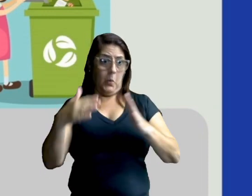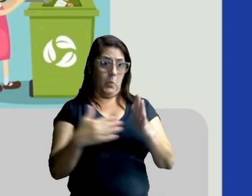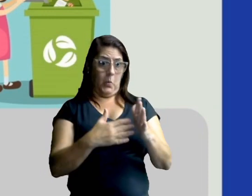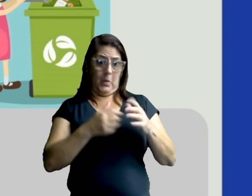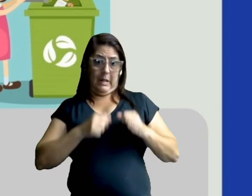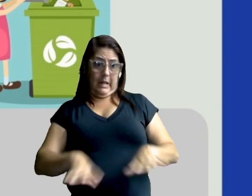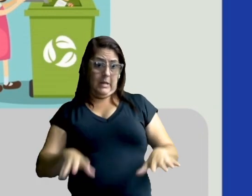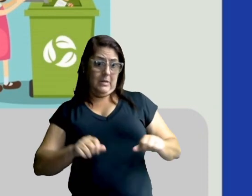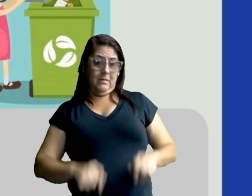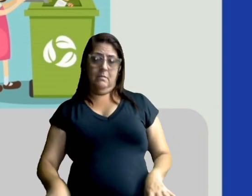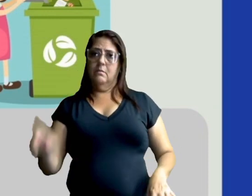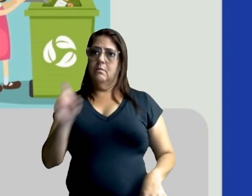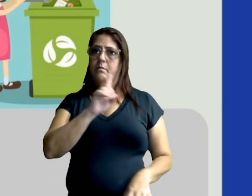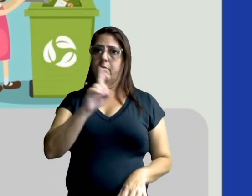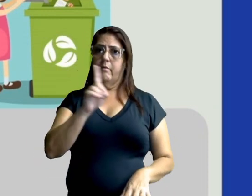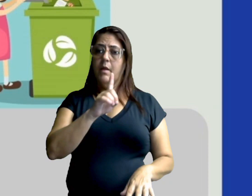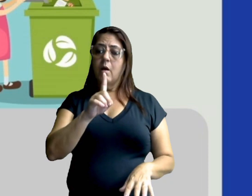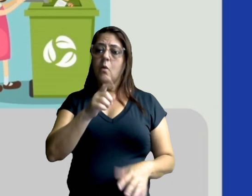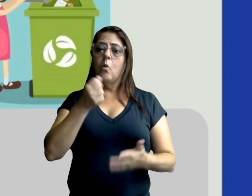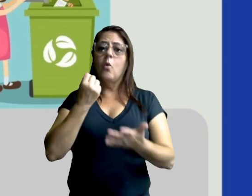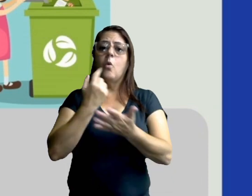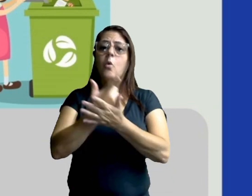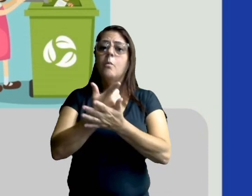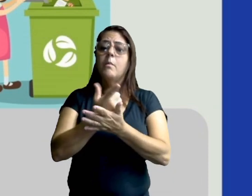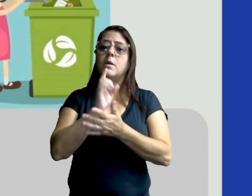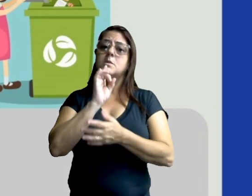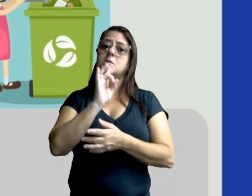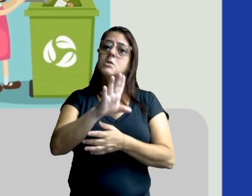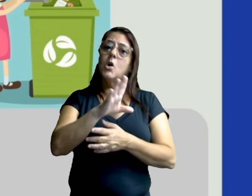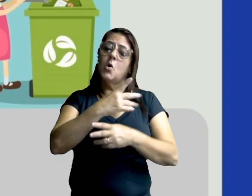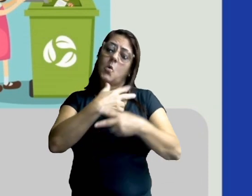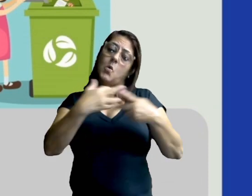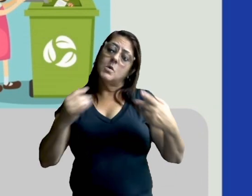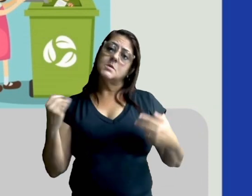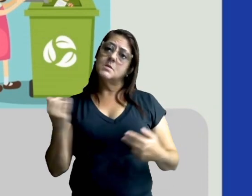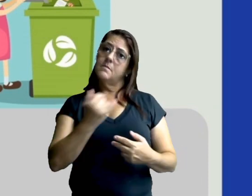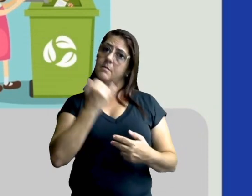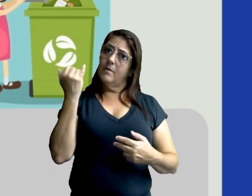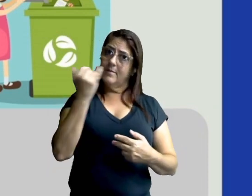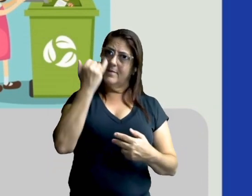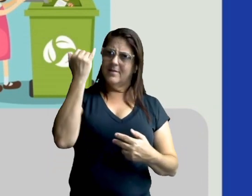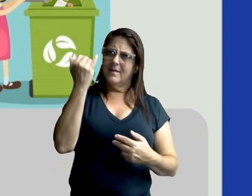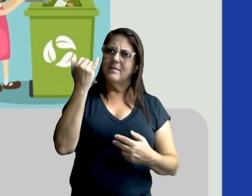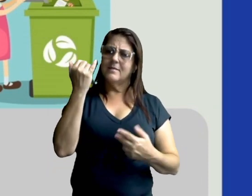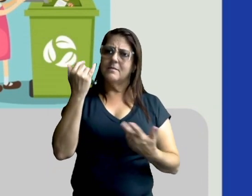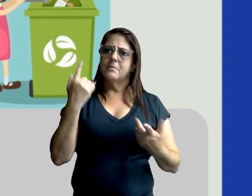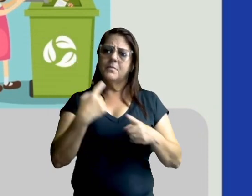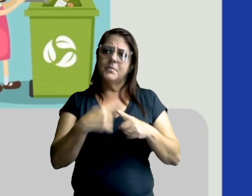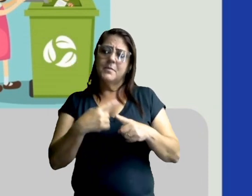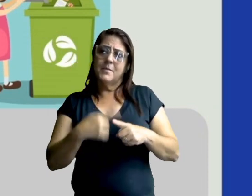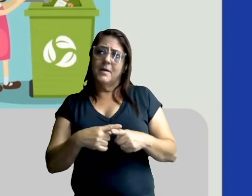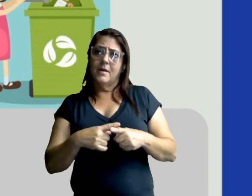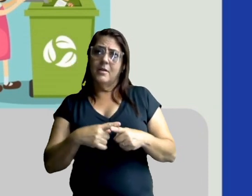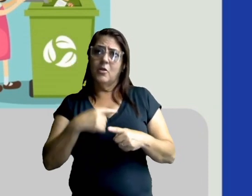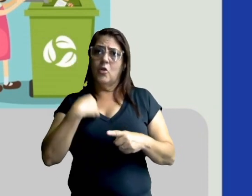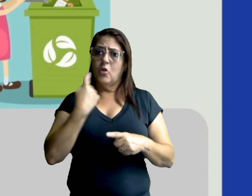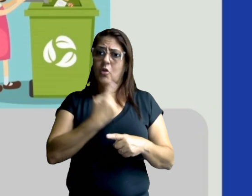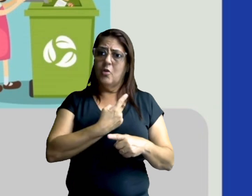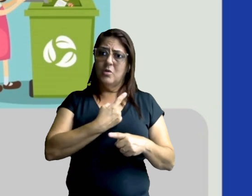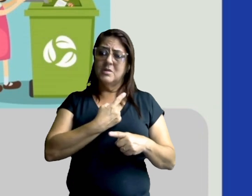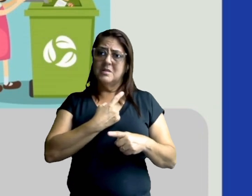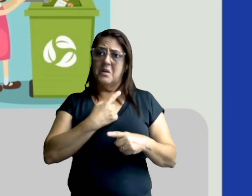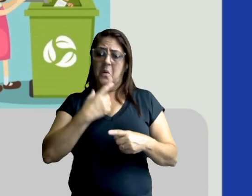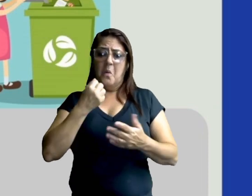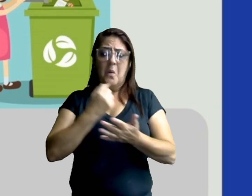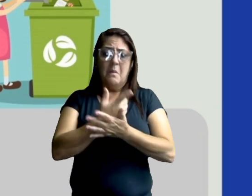comprar tanta coisa que a gente não utiliza. Porque quando a gente compra um monte de coisa que a gente não vai usar, a gente vai acabar gerando mais